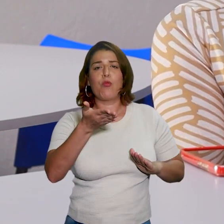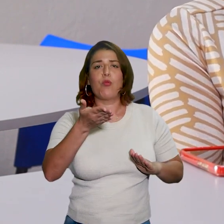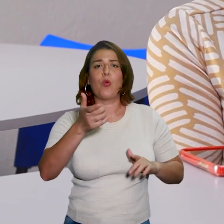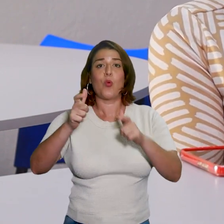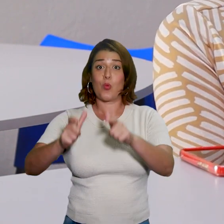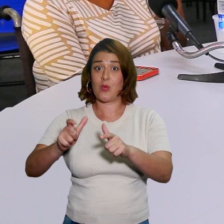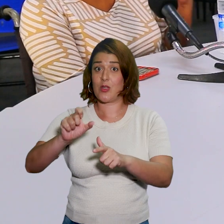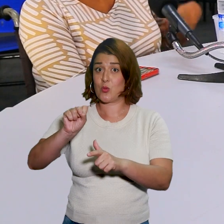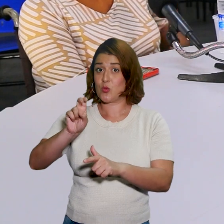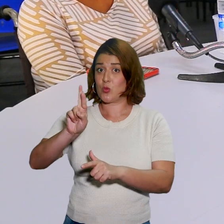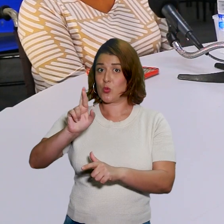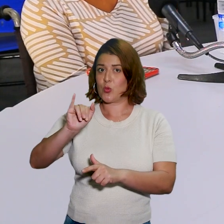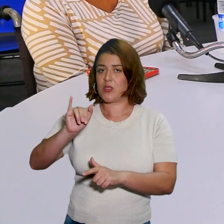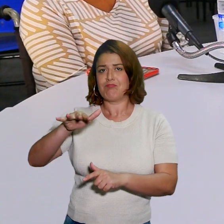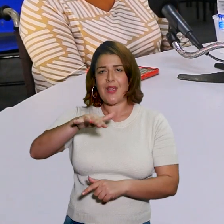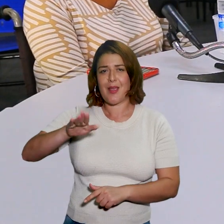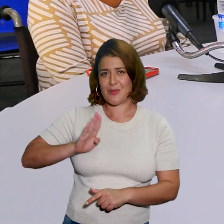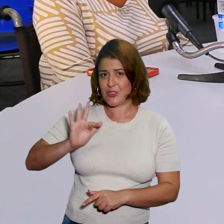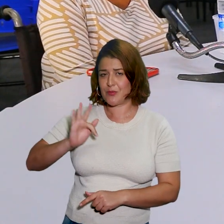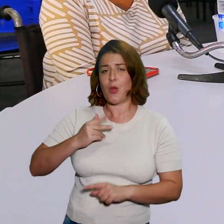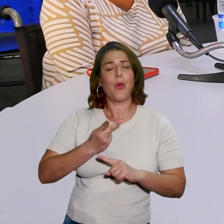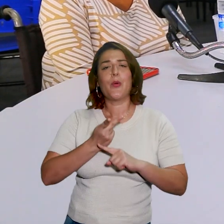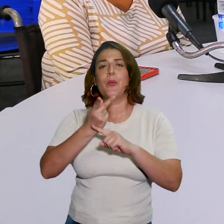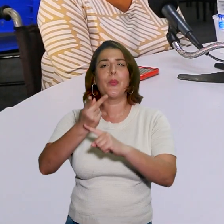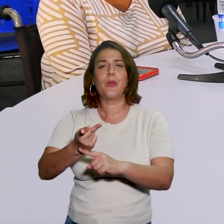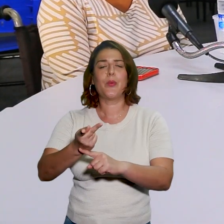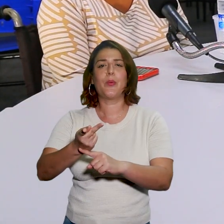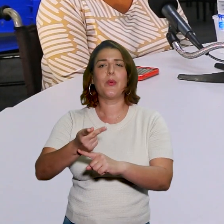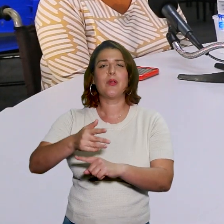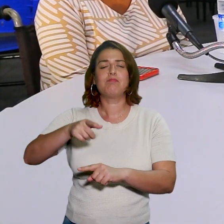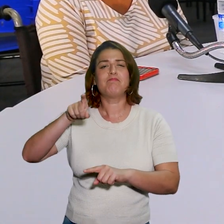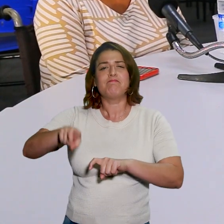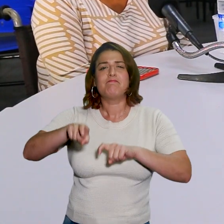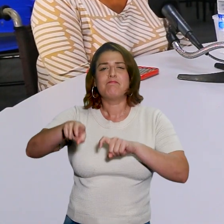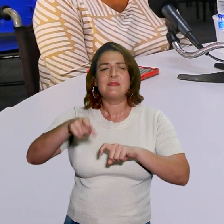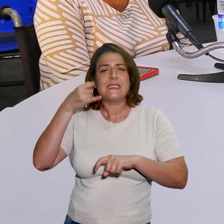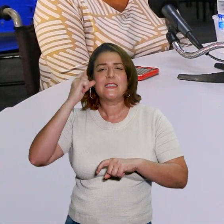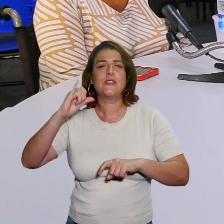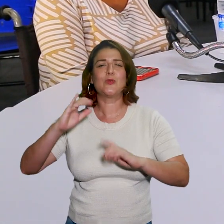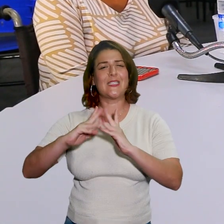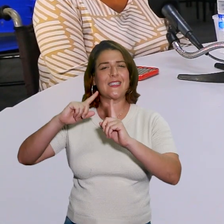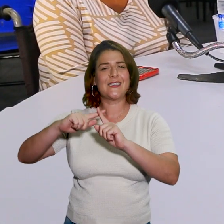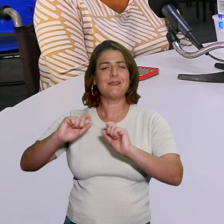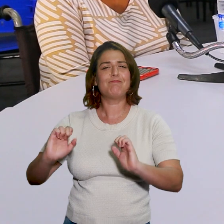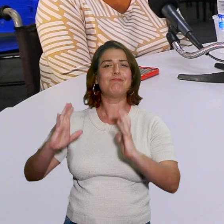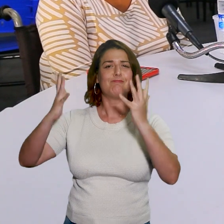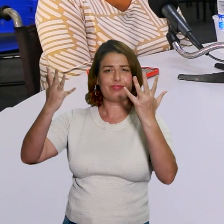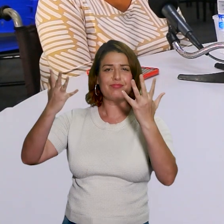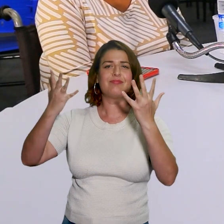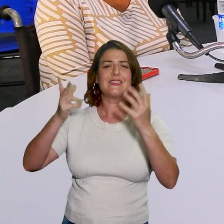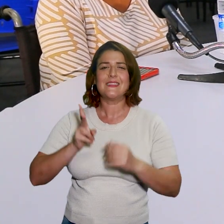para Siruí, também lá na Baixada, para procurar um sítio para nossa igreja, que a gente gosta de fazer uma